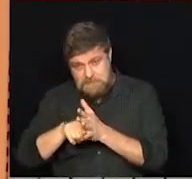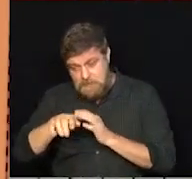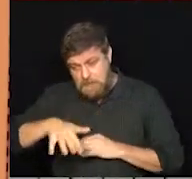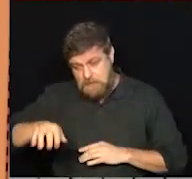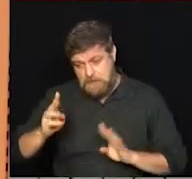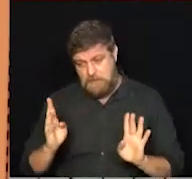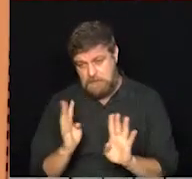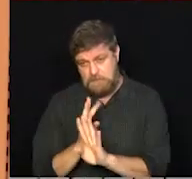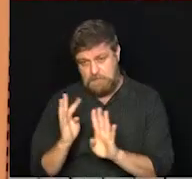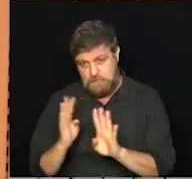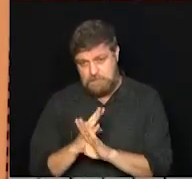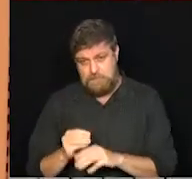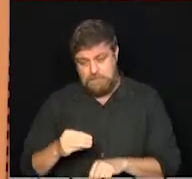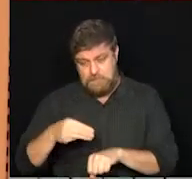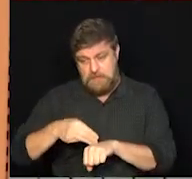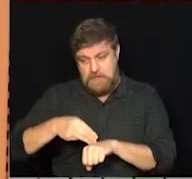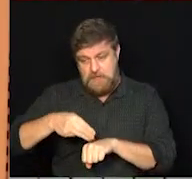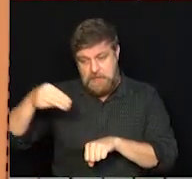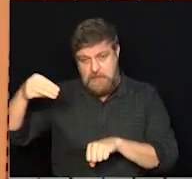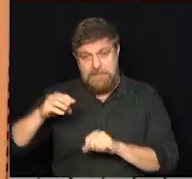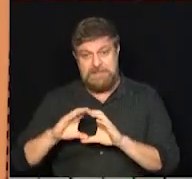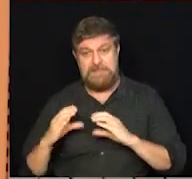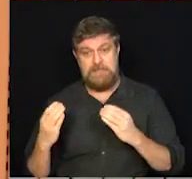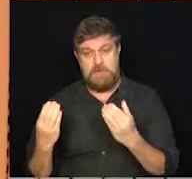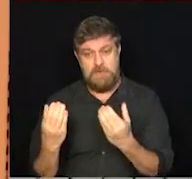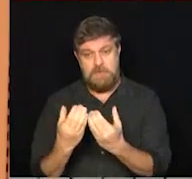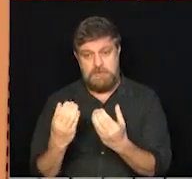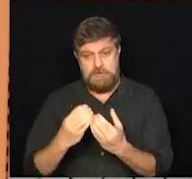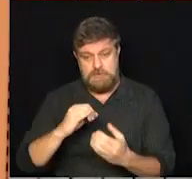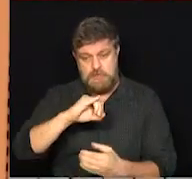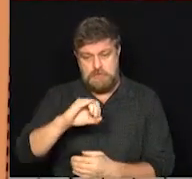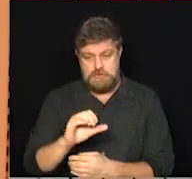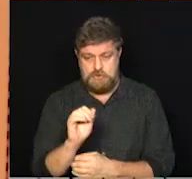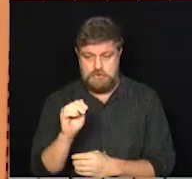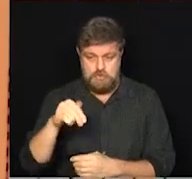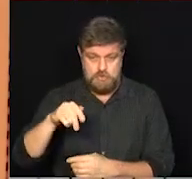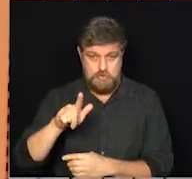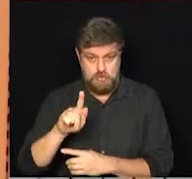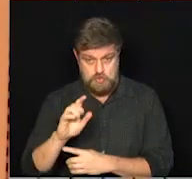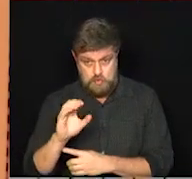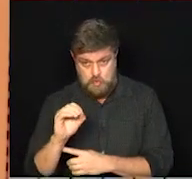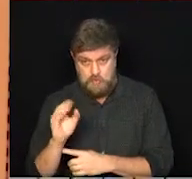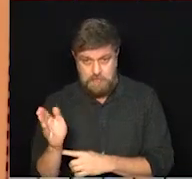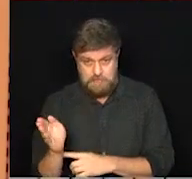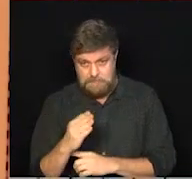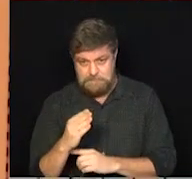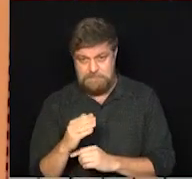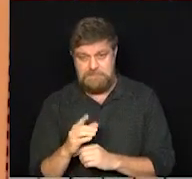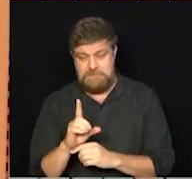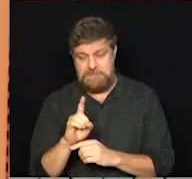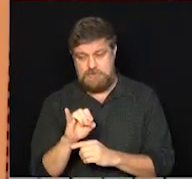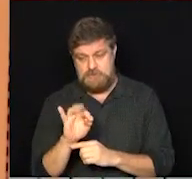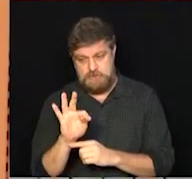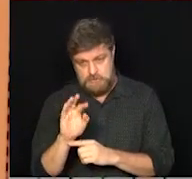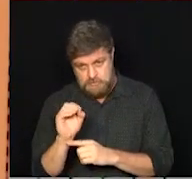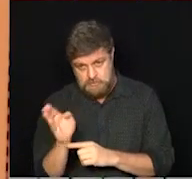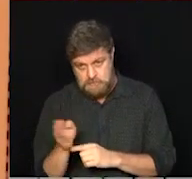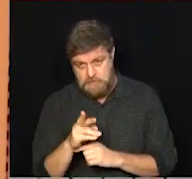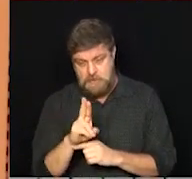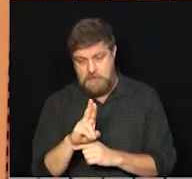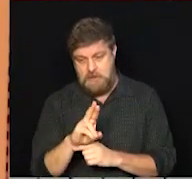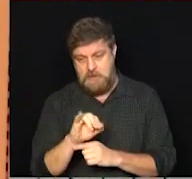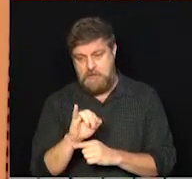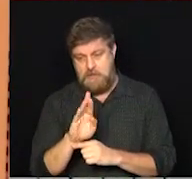mestra da comunidade jongo dito Ribeiro do Senhor Marcelo Ricardo Ferreira que a gestor cultural e